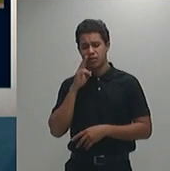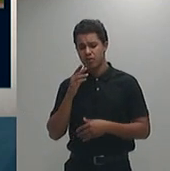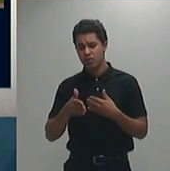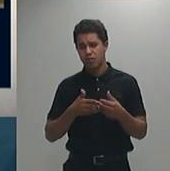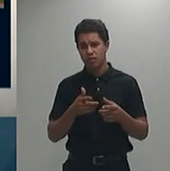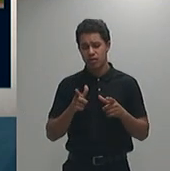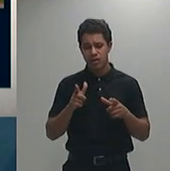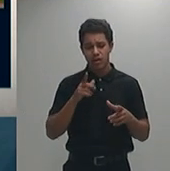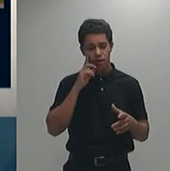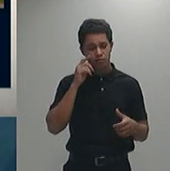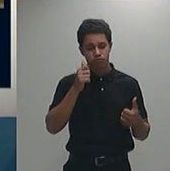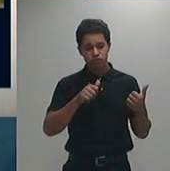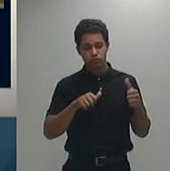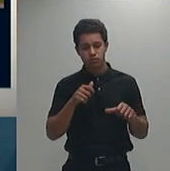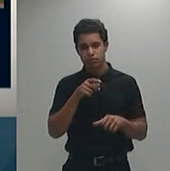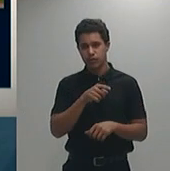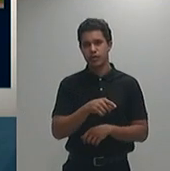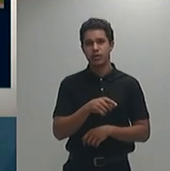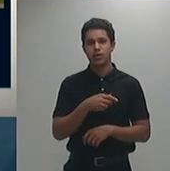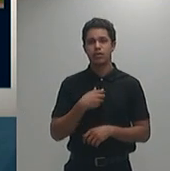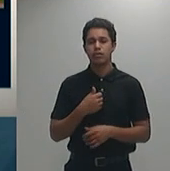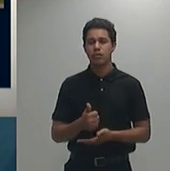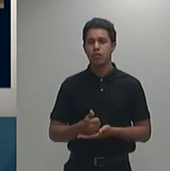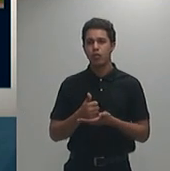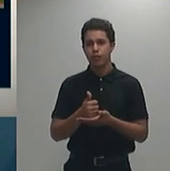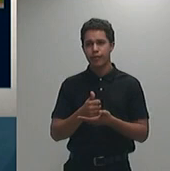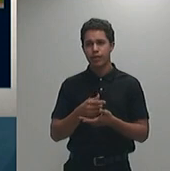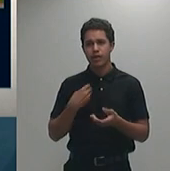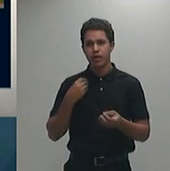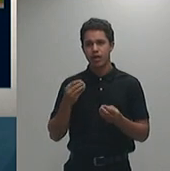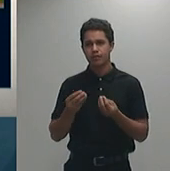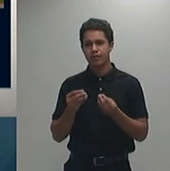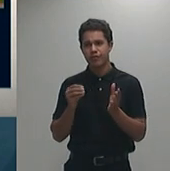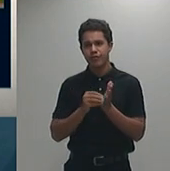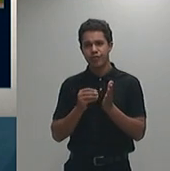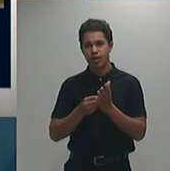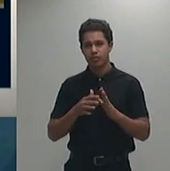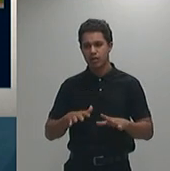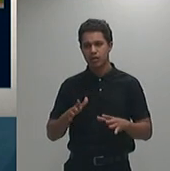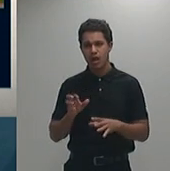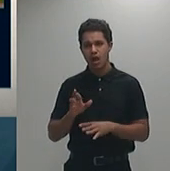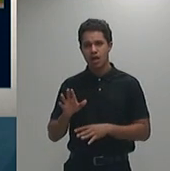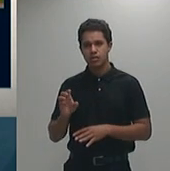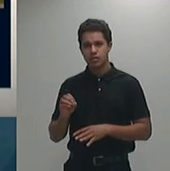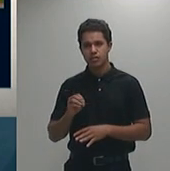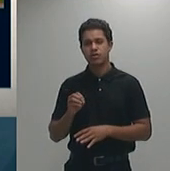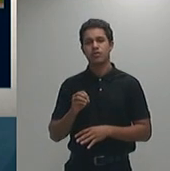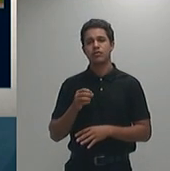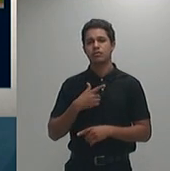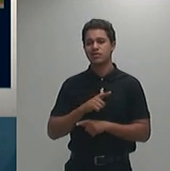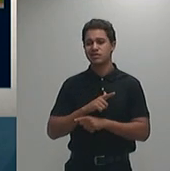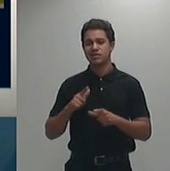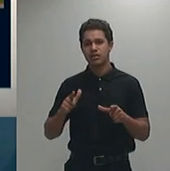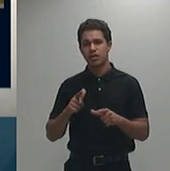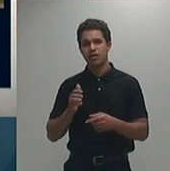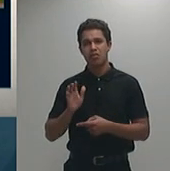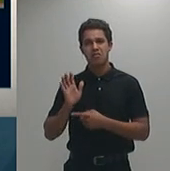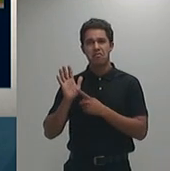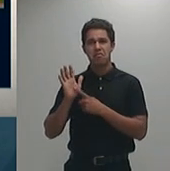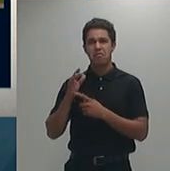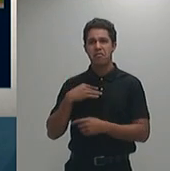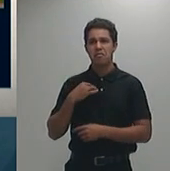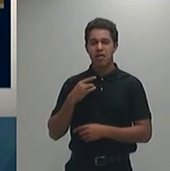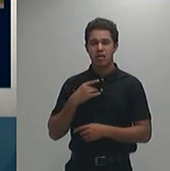controvertida impõe-se a extinção da ação rescisória sem resolução do mérito por